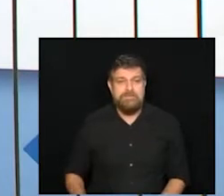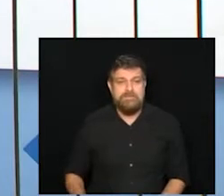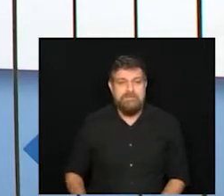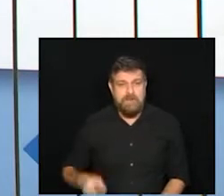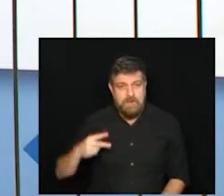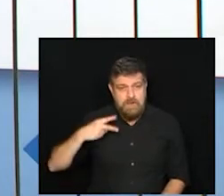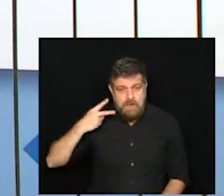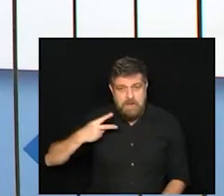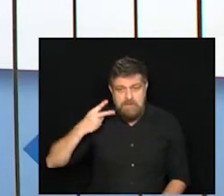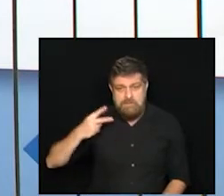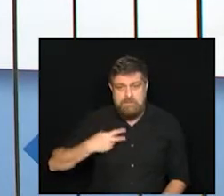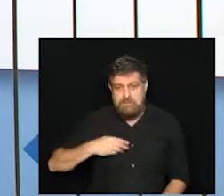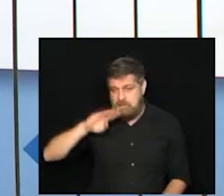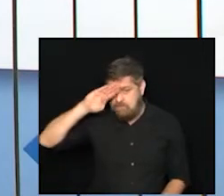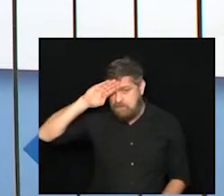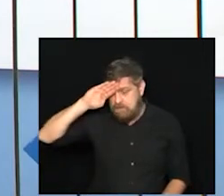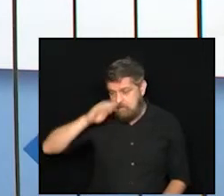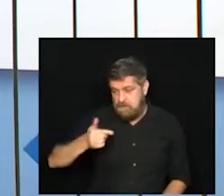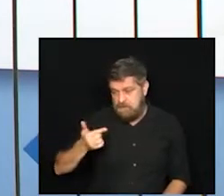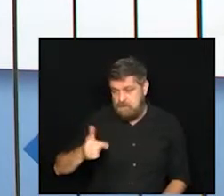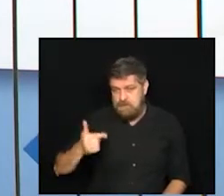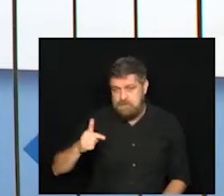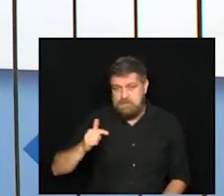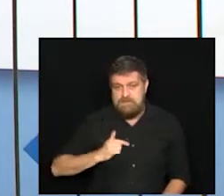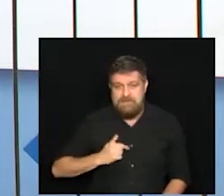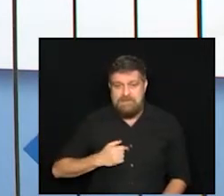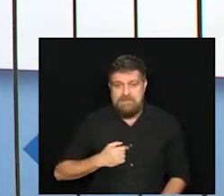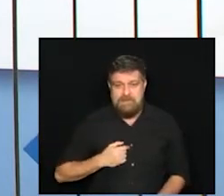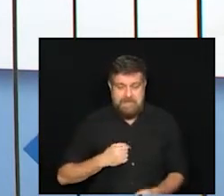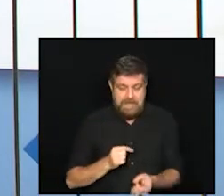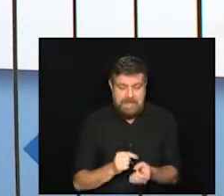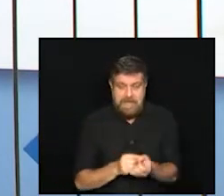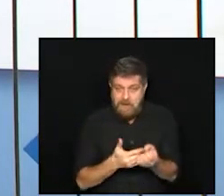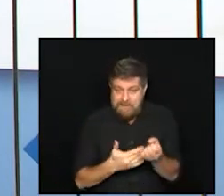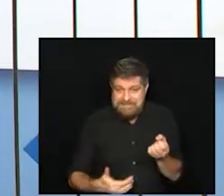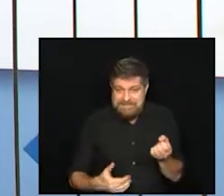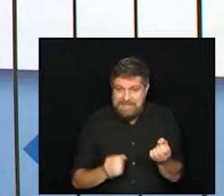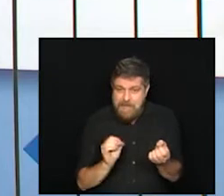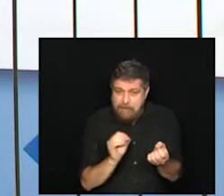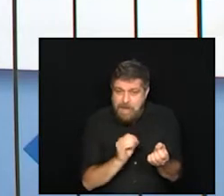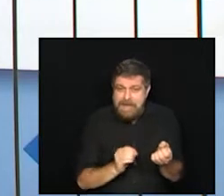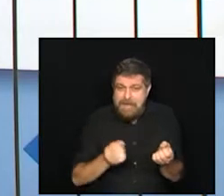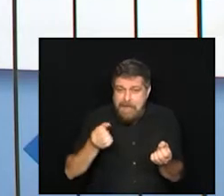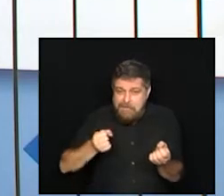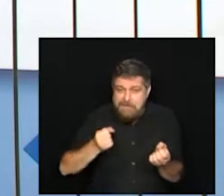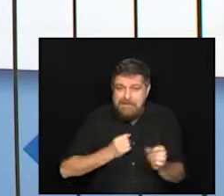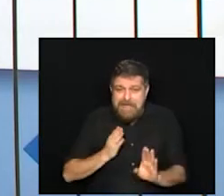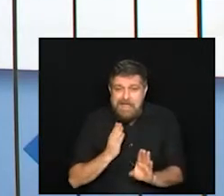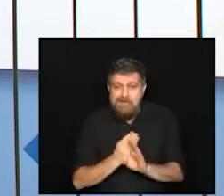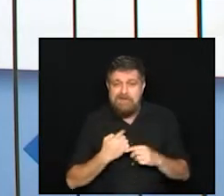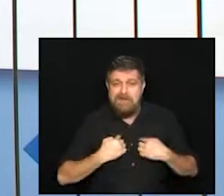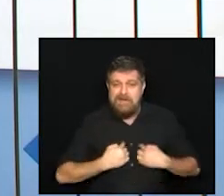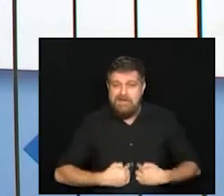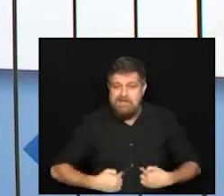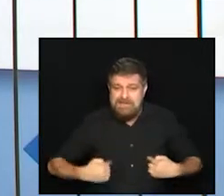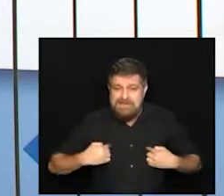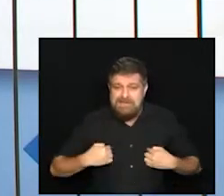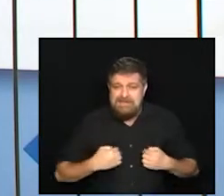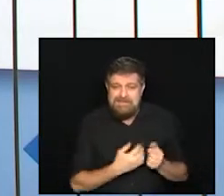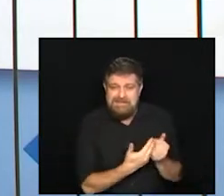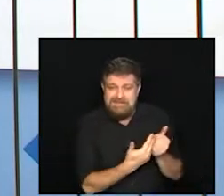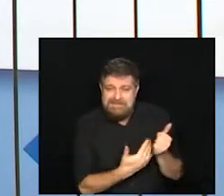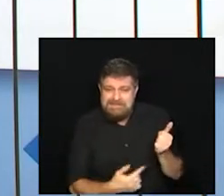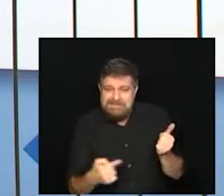também permanece sem febre e o número de leucócitos subiu contudo foi detectada uma infecção pulmonar e no sangue